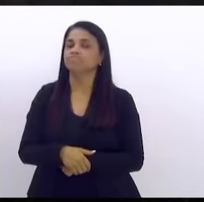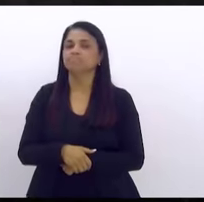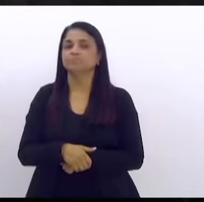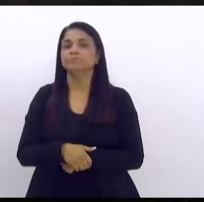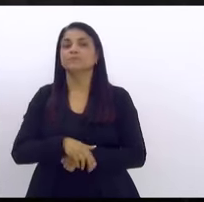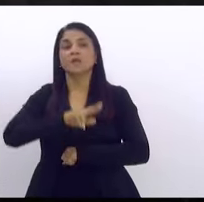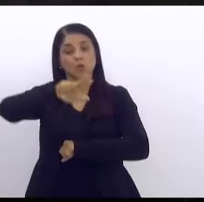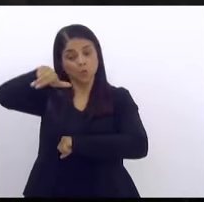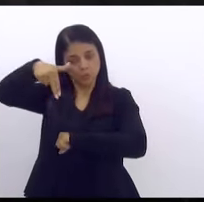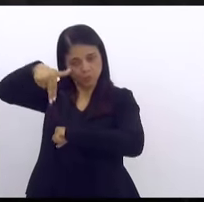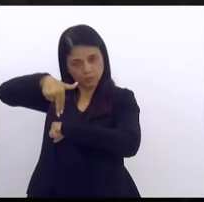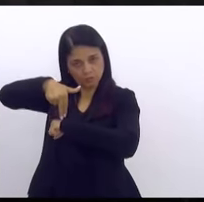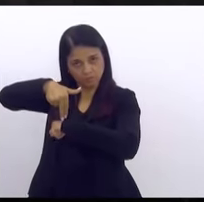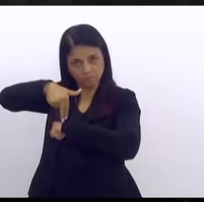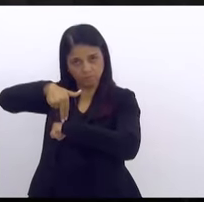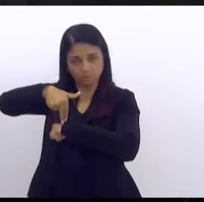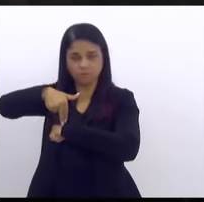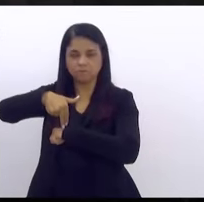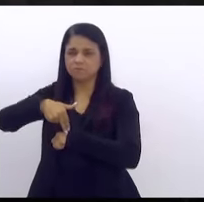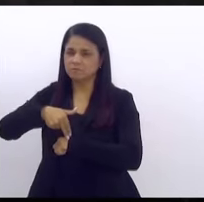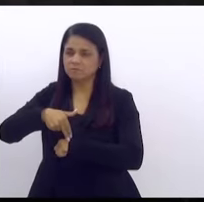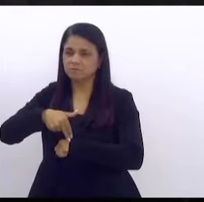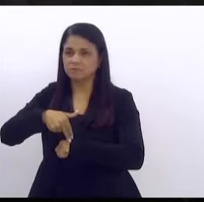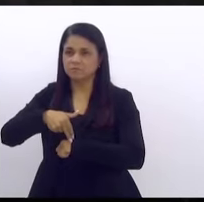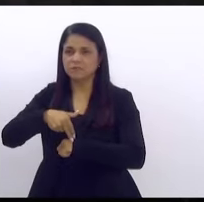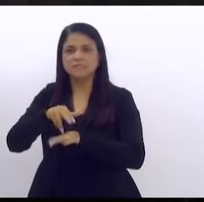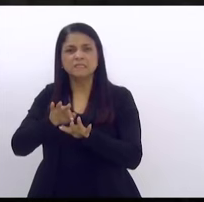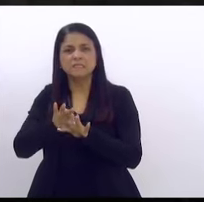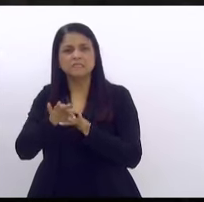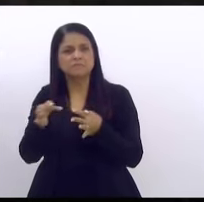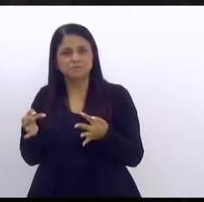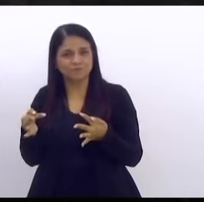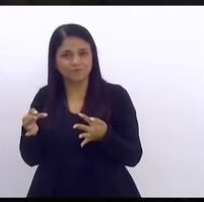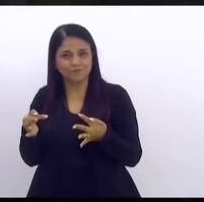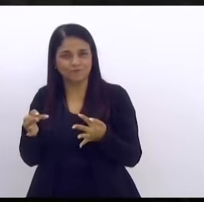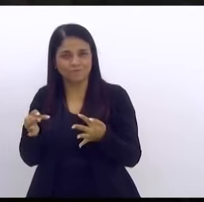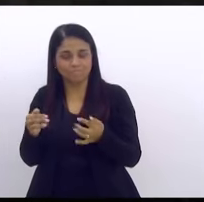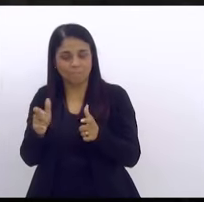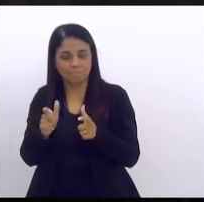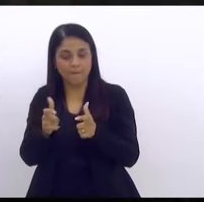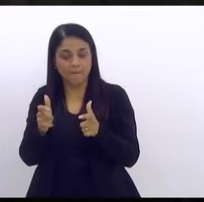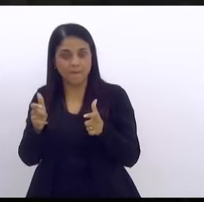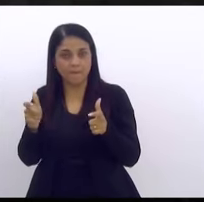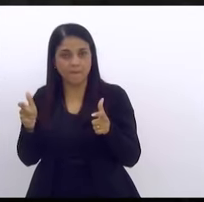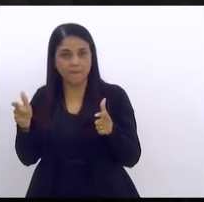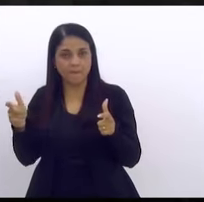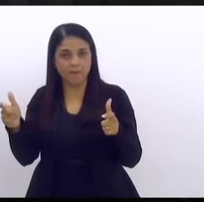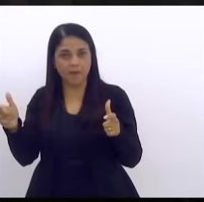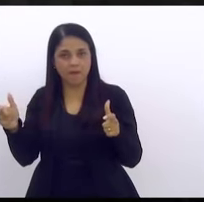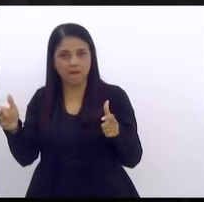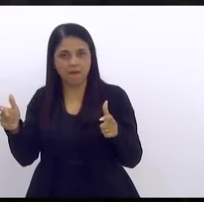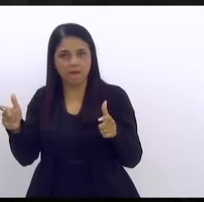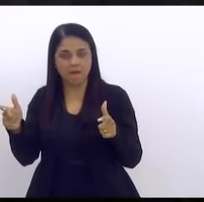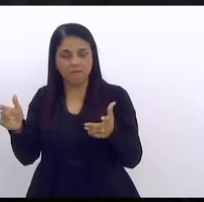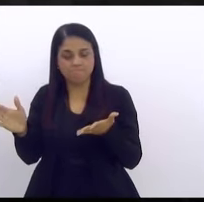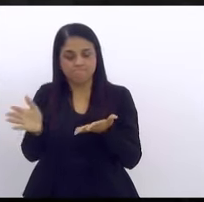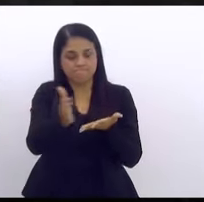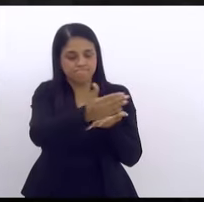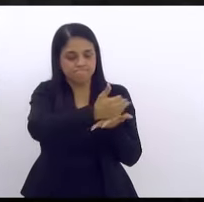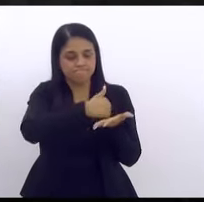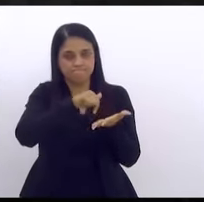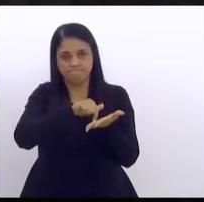A União sempre ficou, e de forma crescente, com a maior parte dos